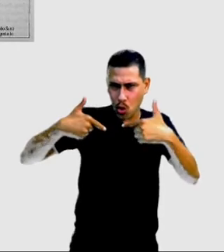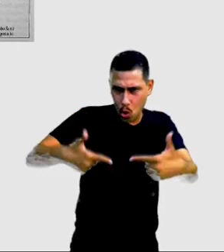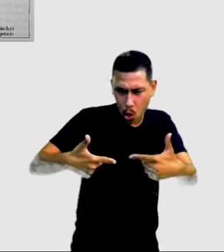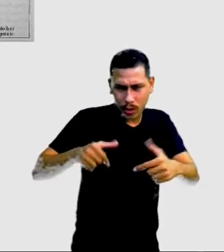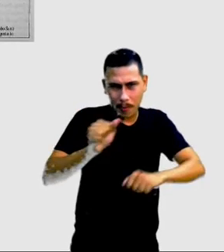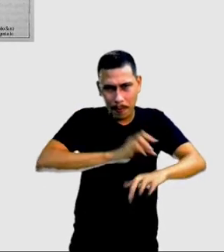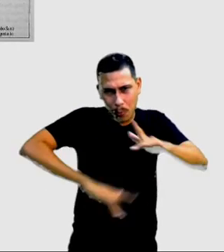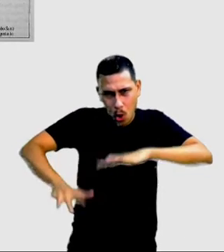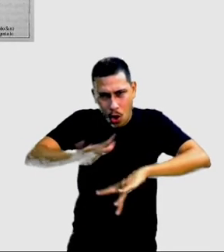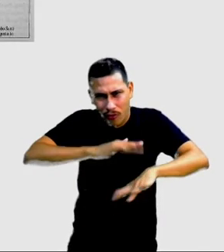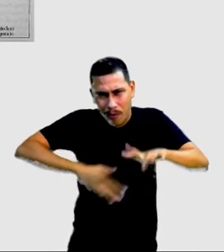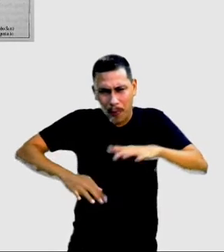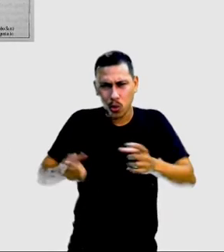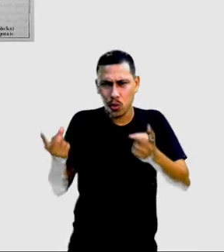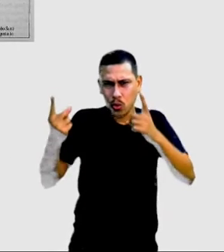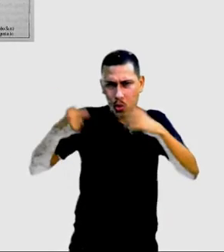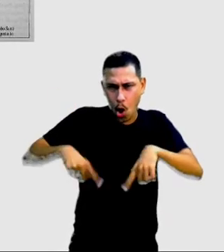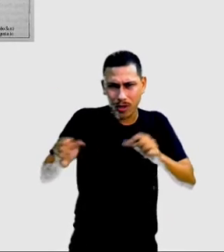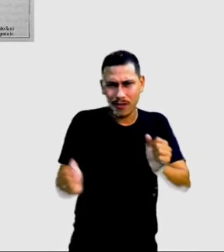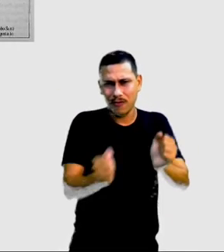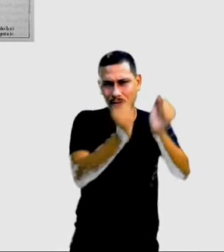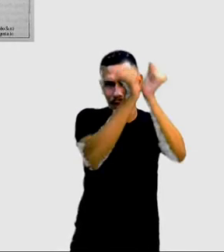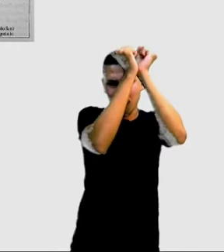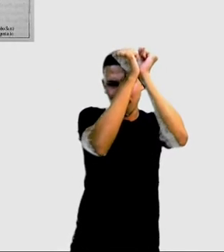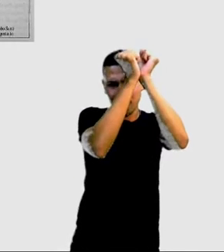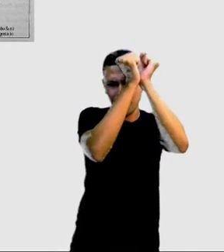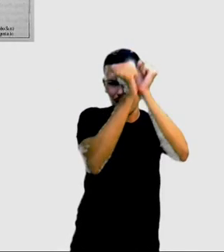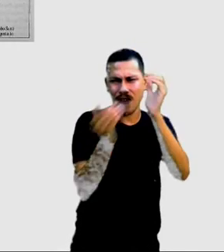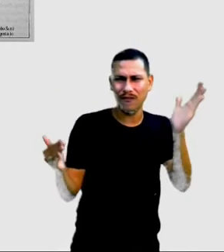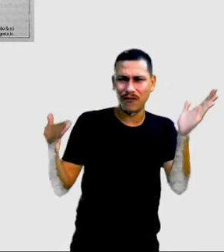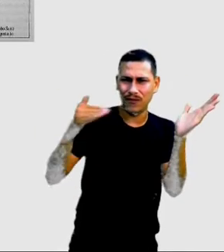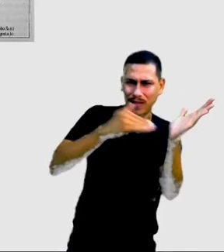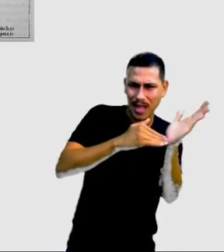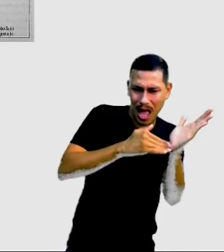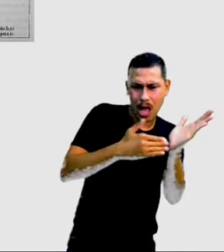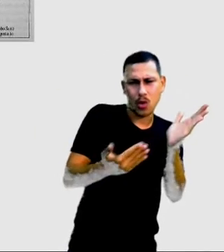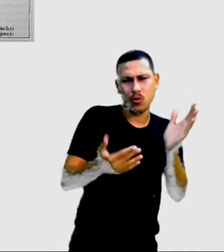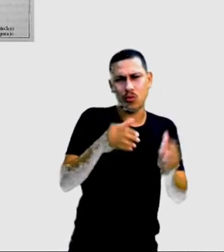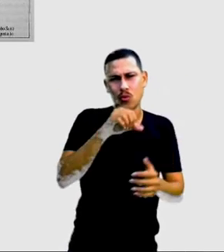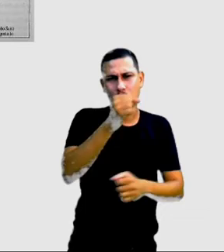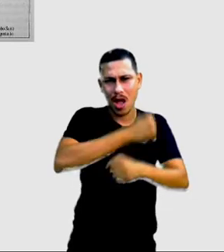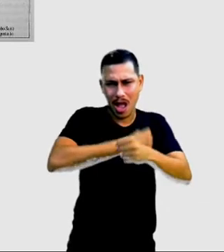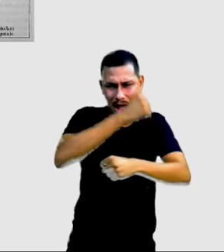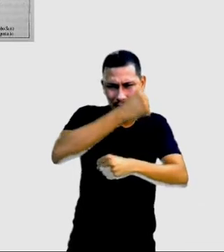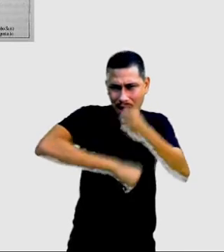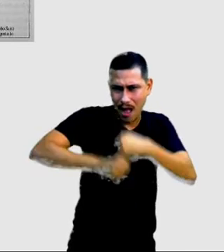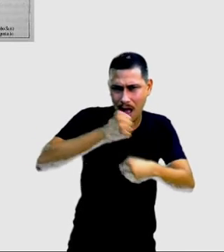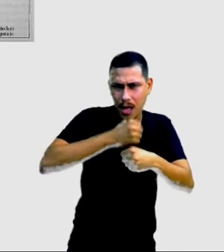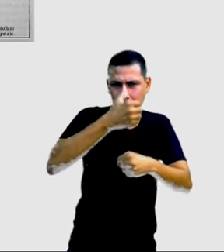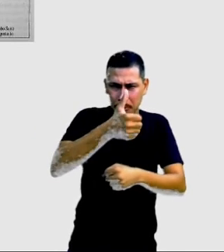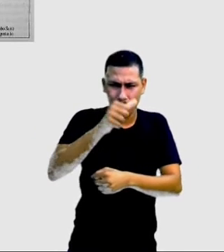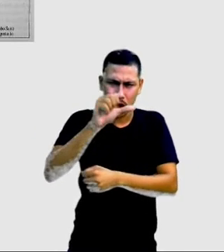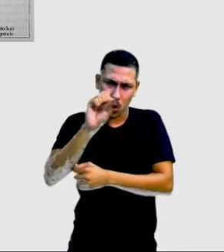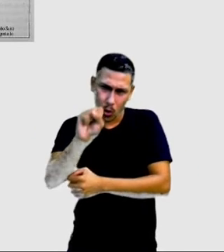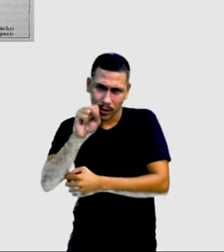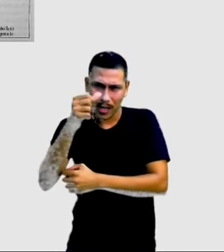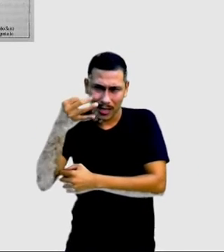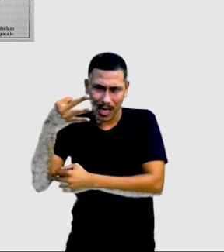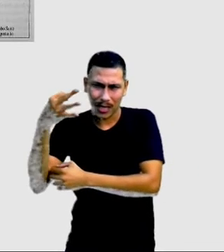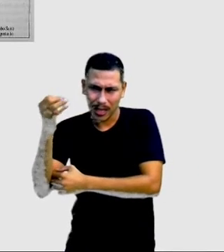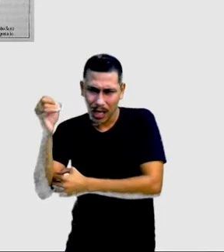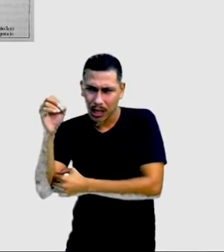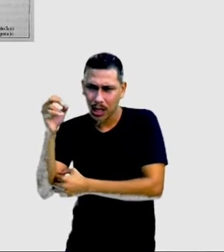de 1817 até o final da década de 1830. Olha aqui um mapa para configurar